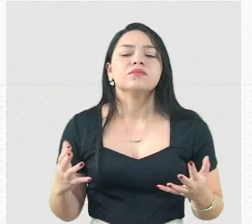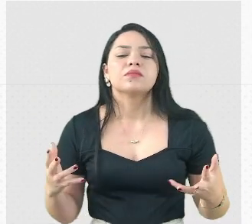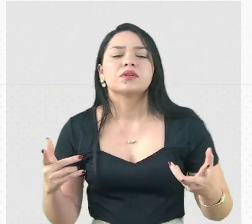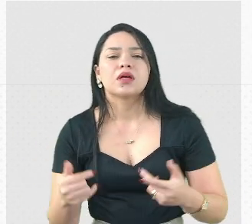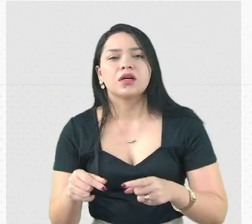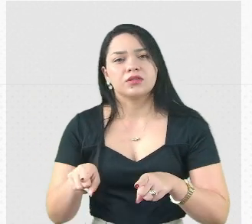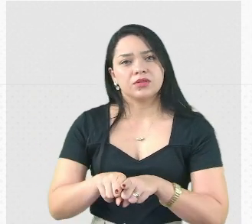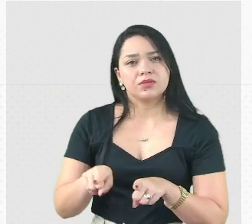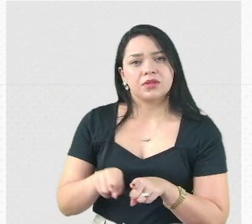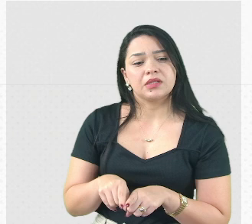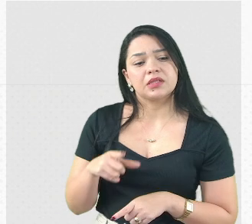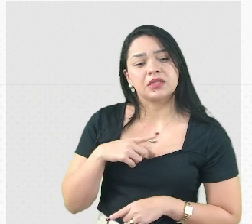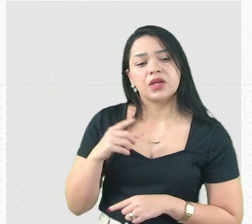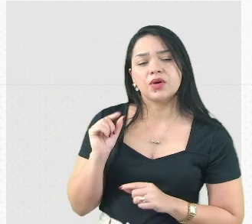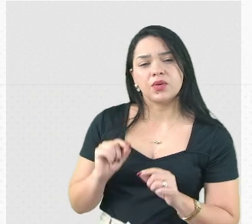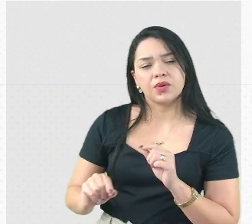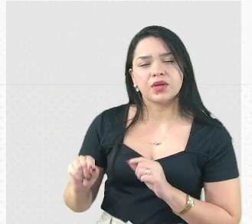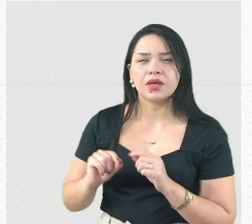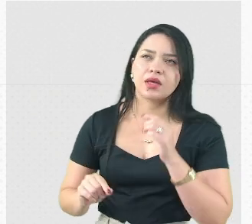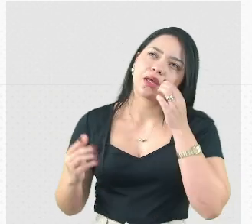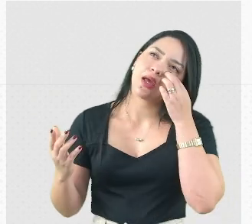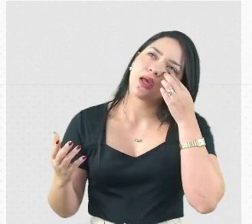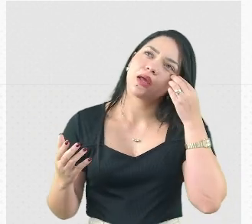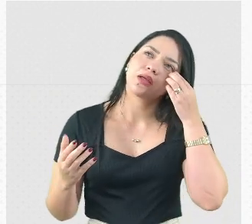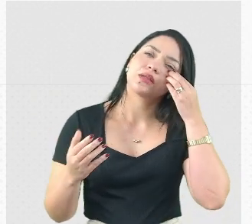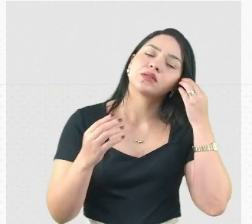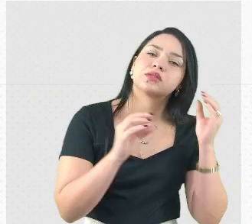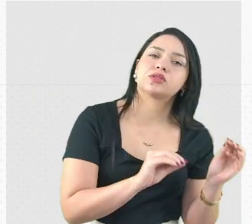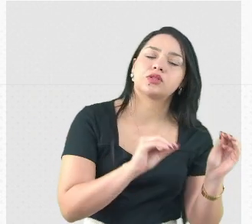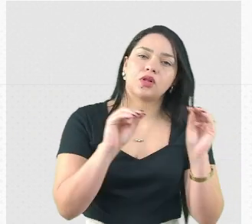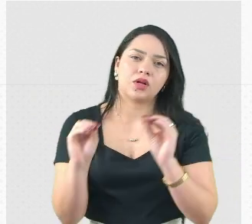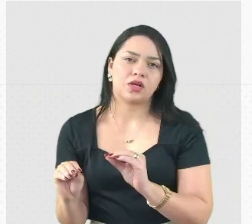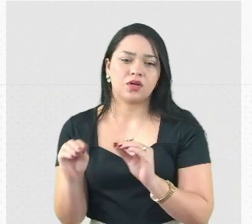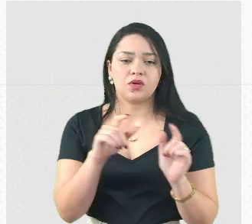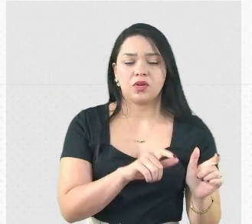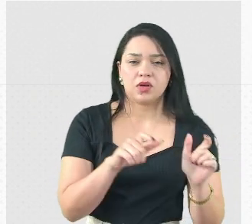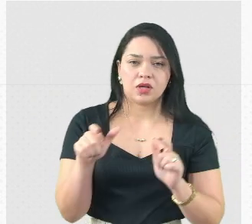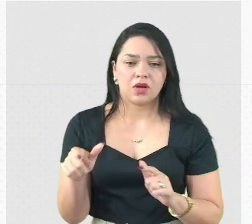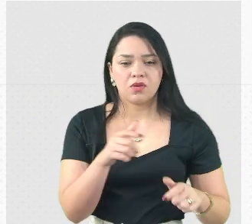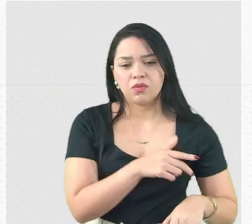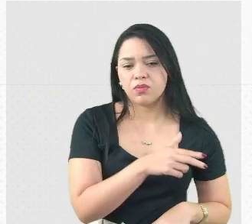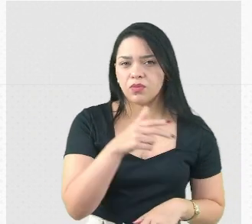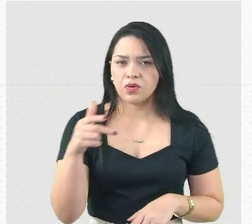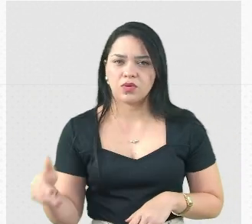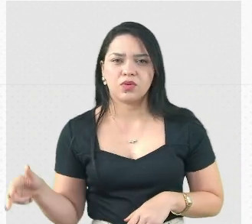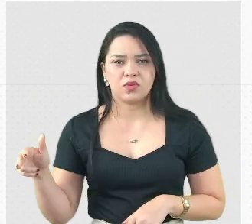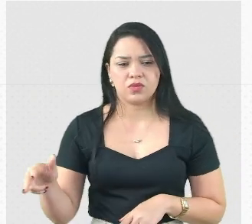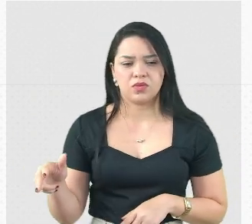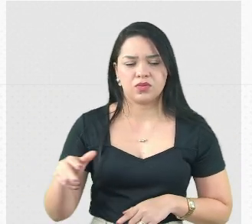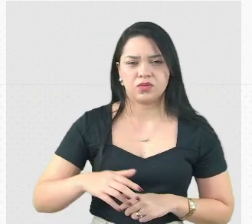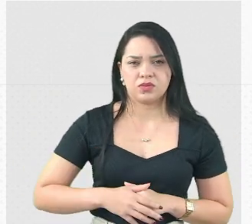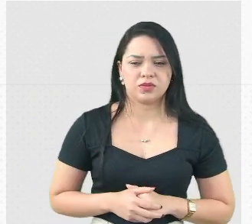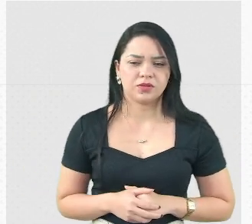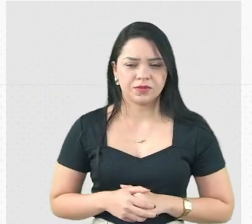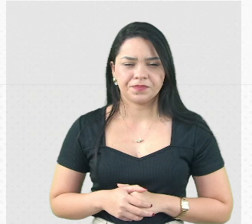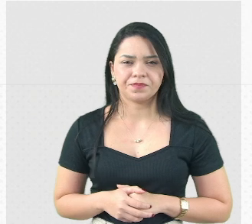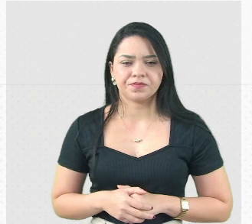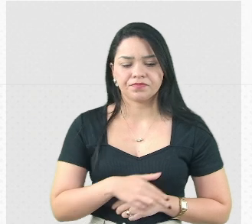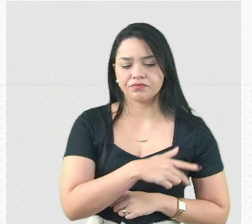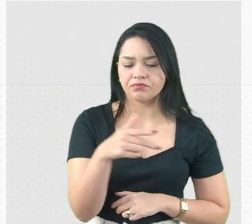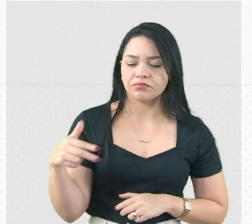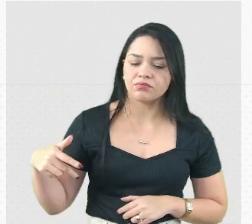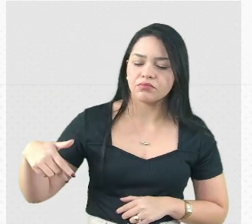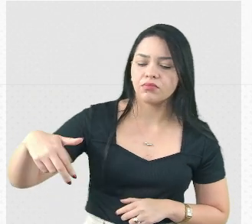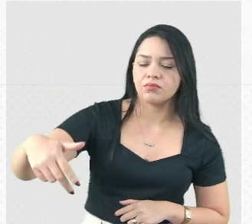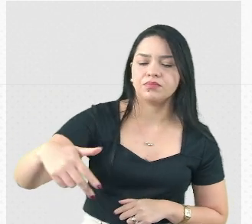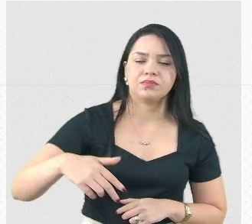a capacidade que o indivíduo tem de se deslocar de um local para outro, com mudança de direção,